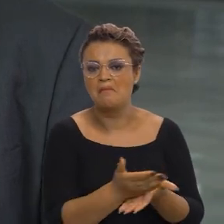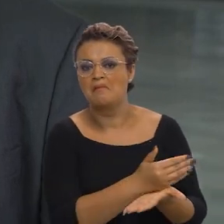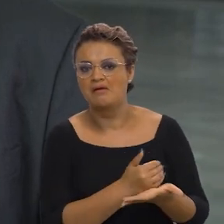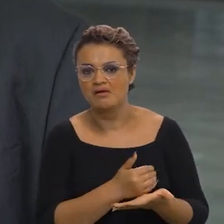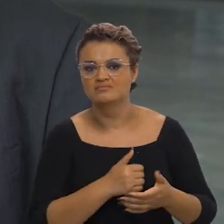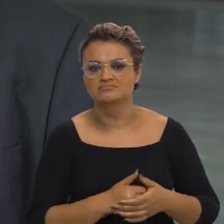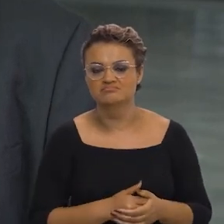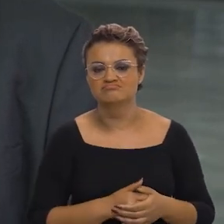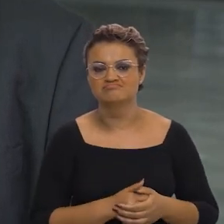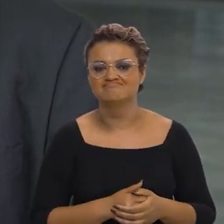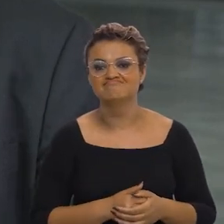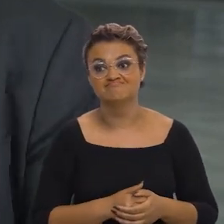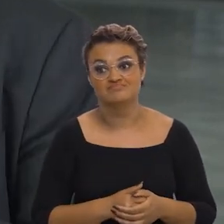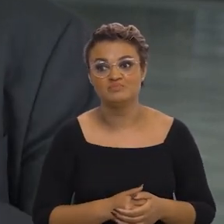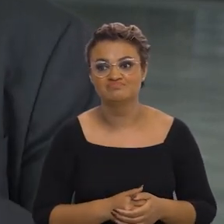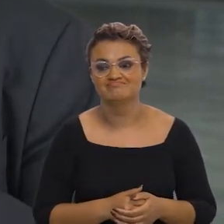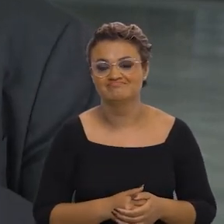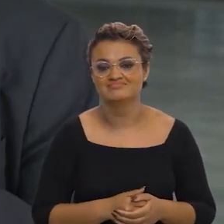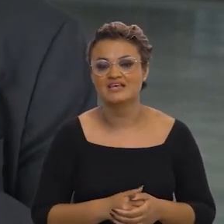Então,